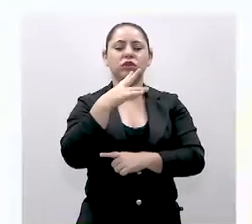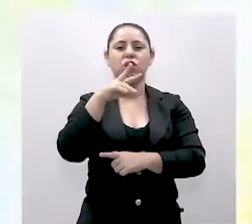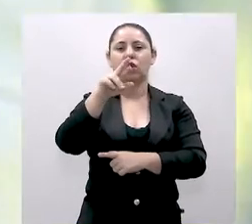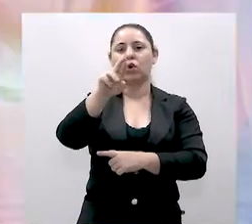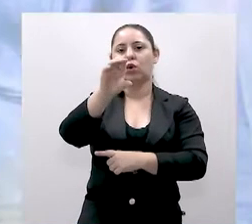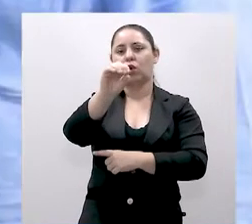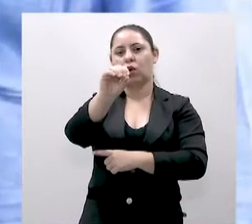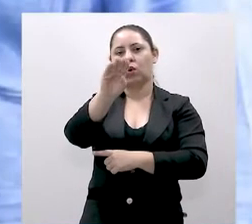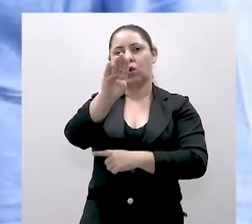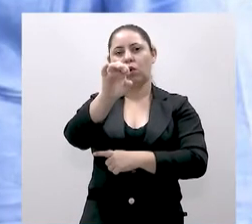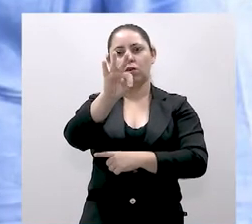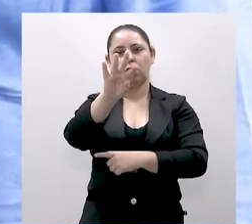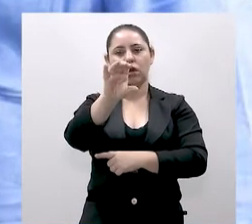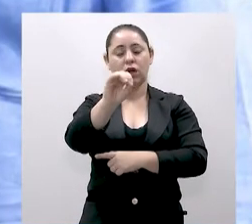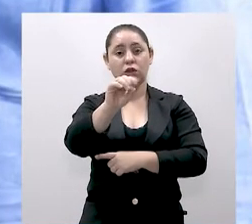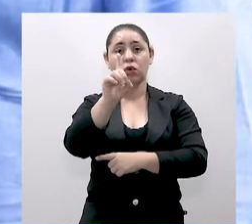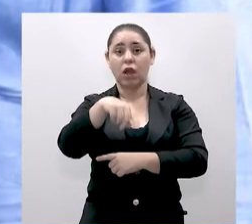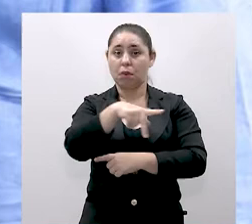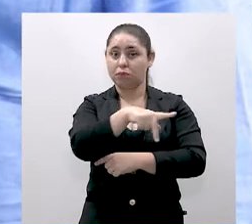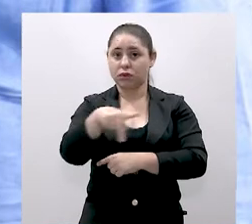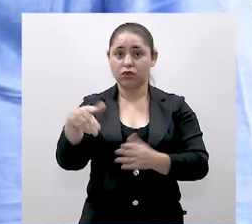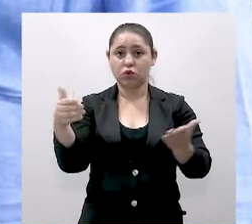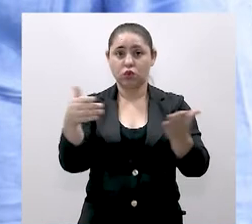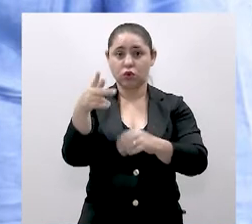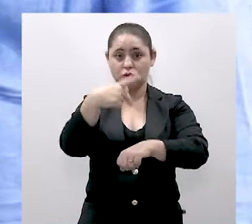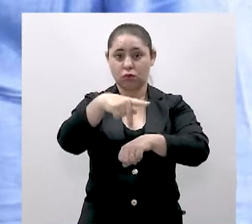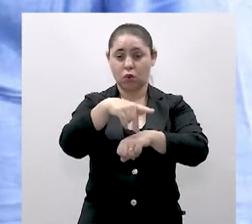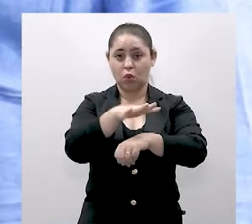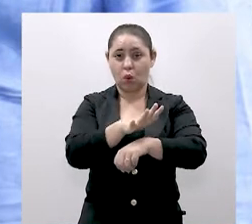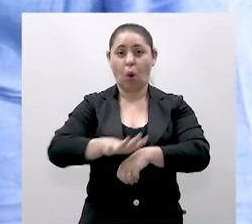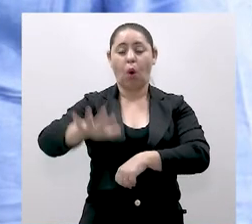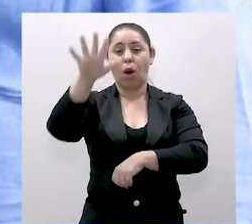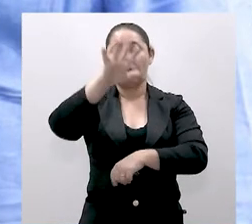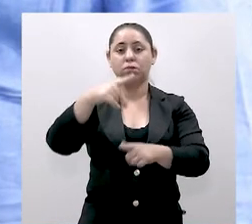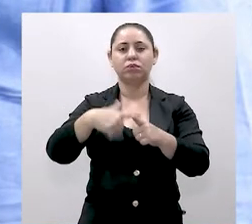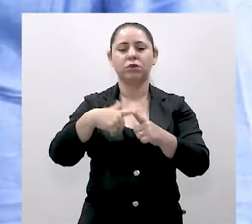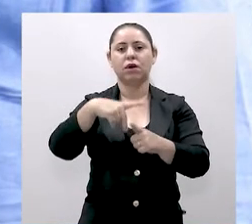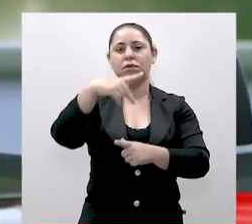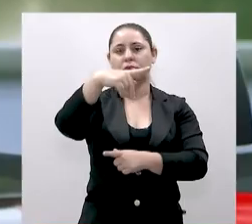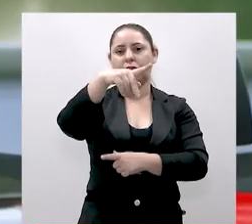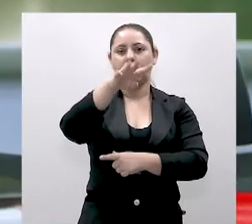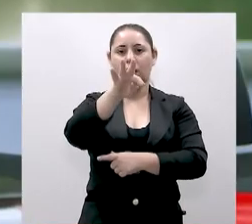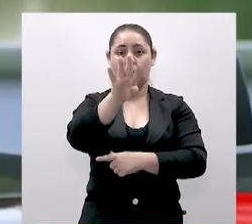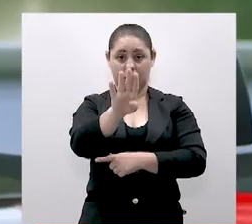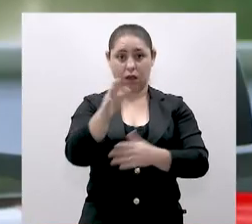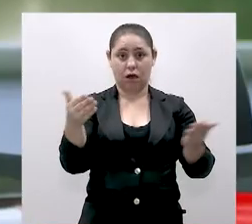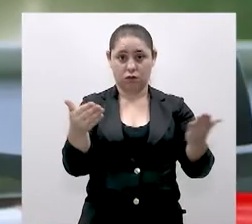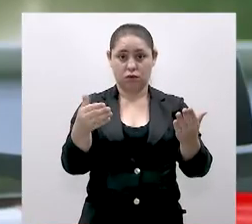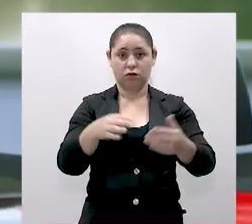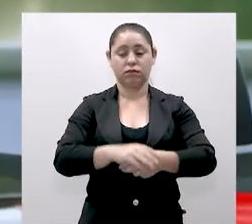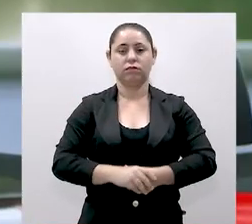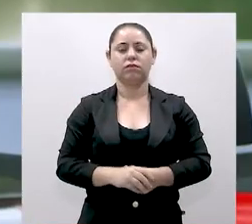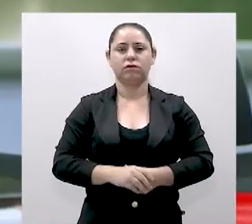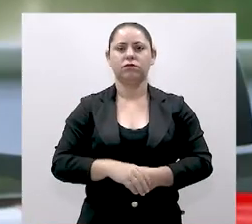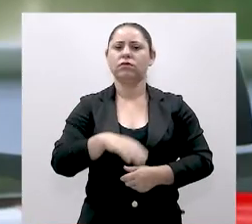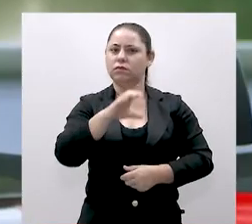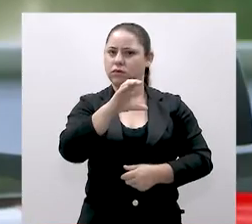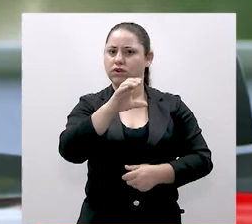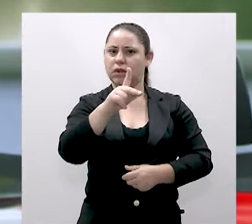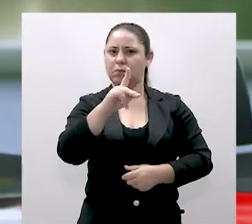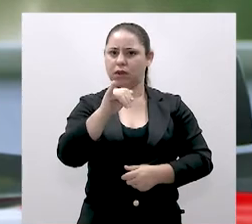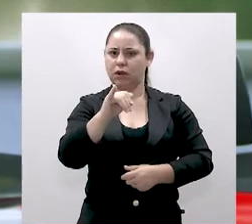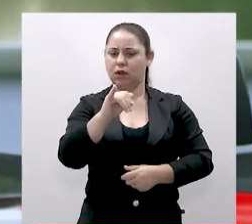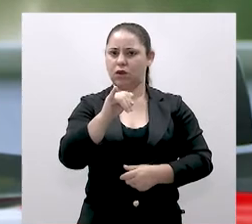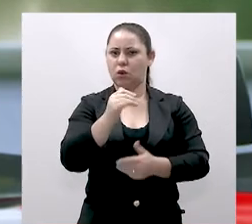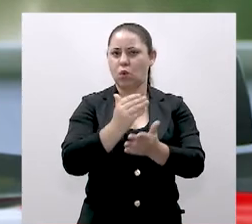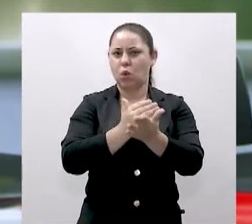eu conheci o Roberto Jefferson né que hoje é meu presidente Nacional porque eu tô no PTB e é e foi uma